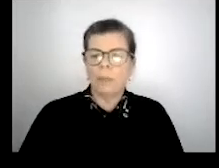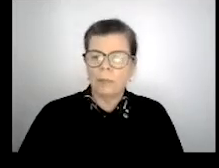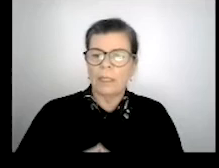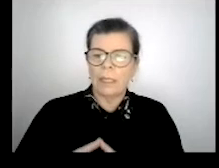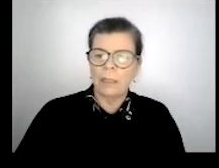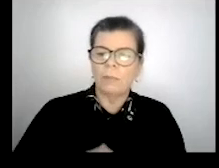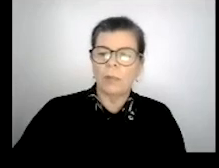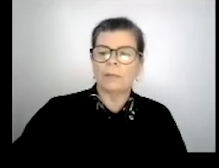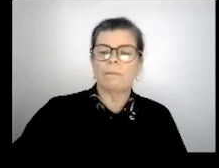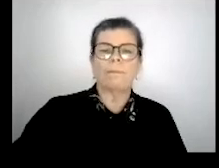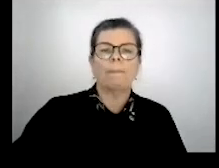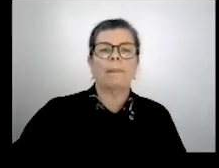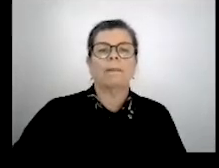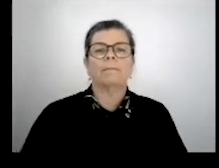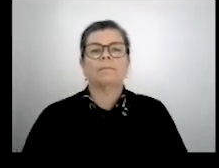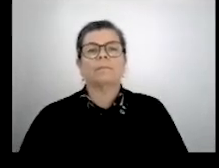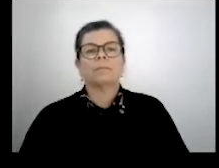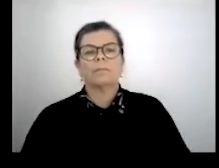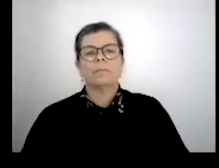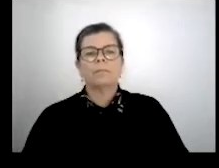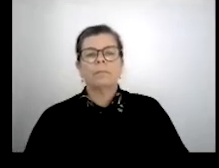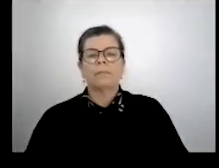o plano daquele simulado.